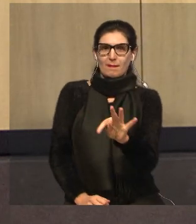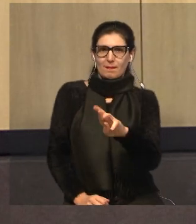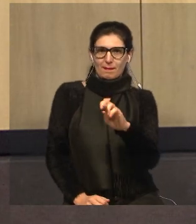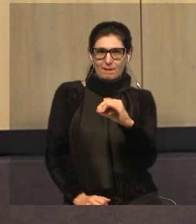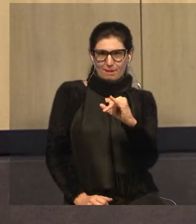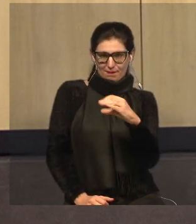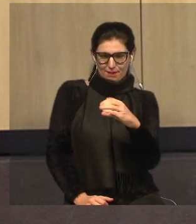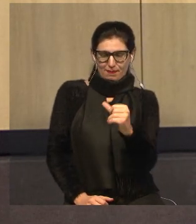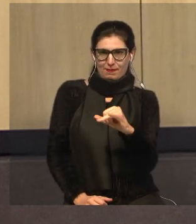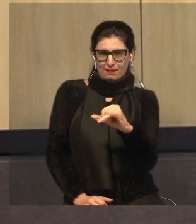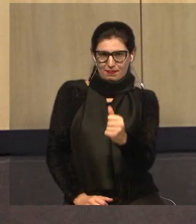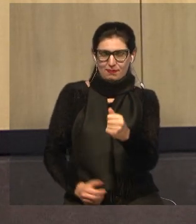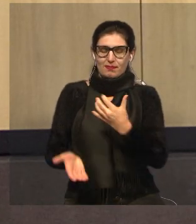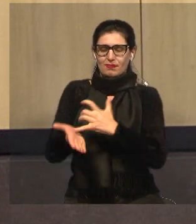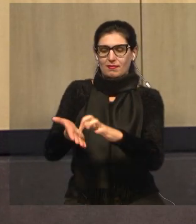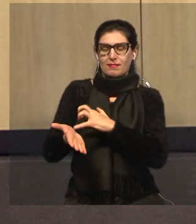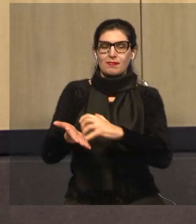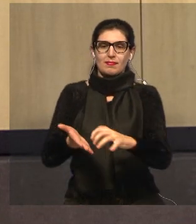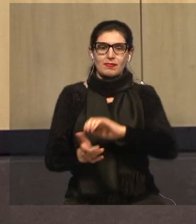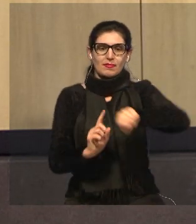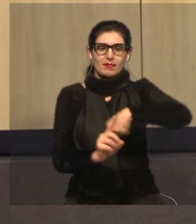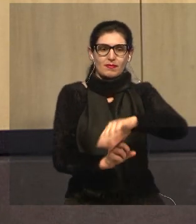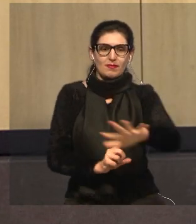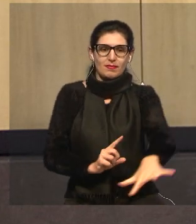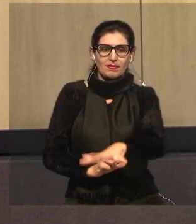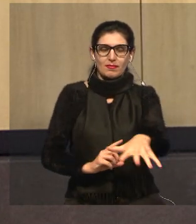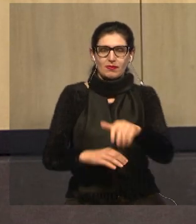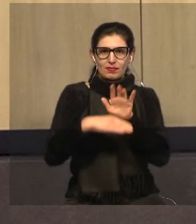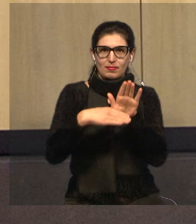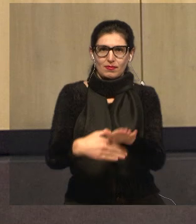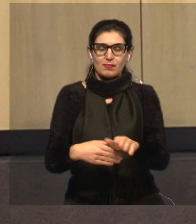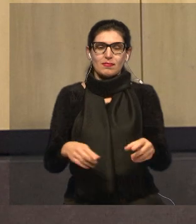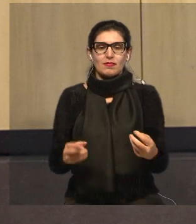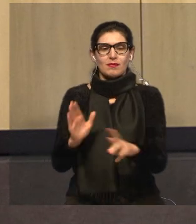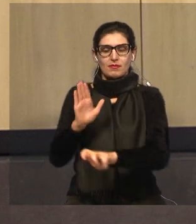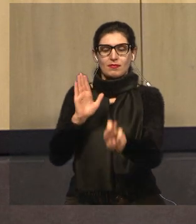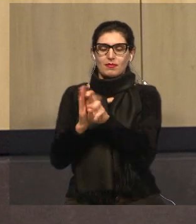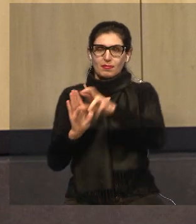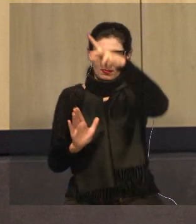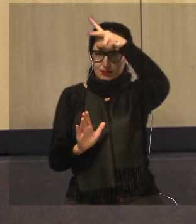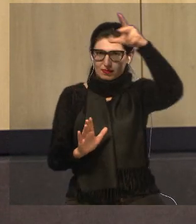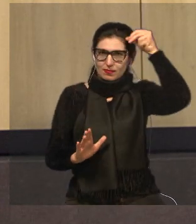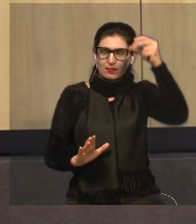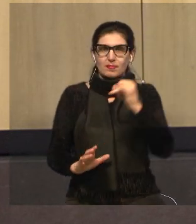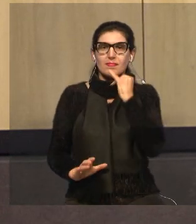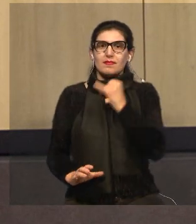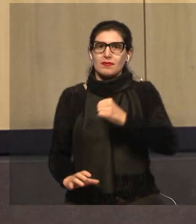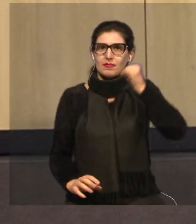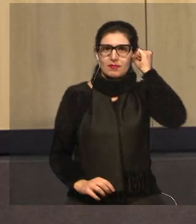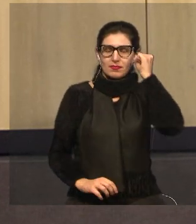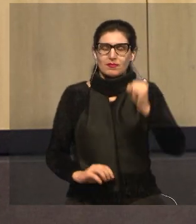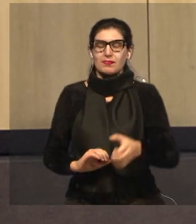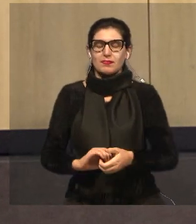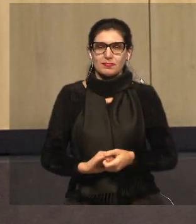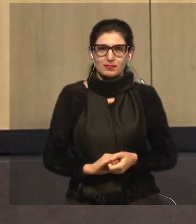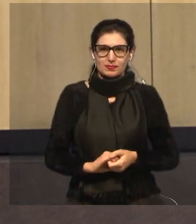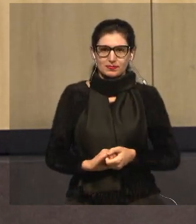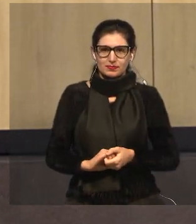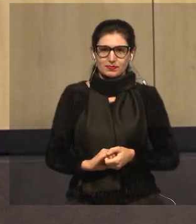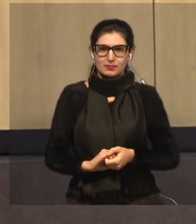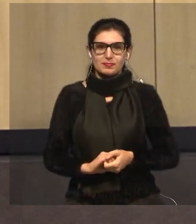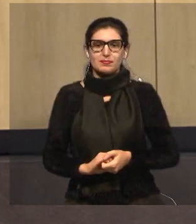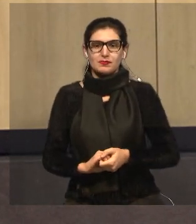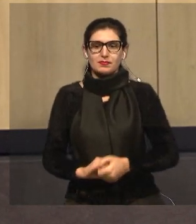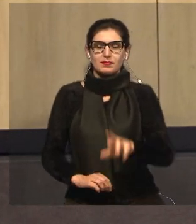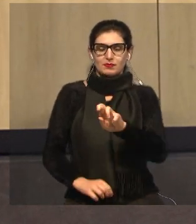Juliane, secretária de Assistência Social, que representa o prefeito municipal, doutor Isaías José de Santana.